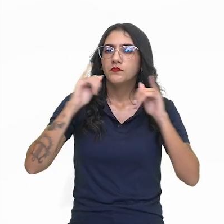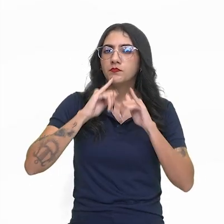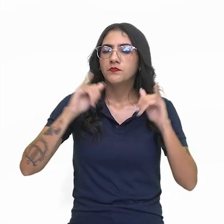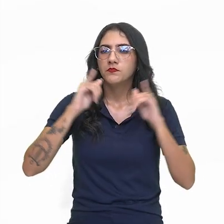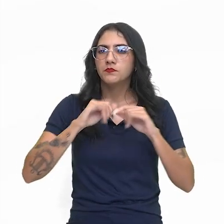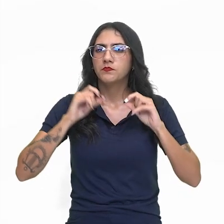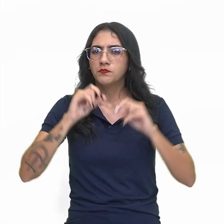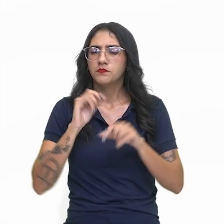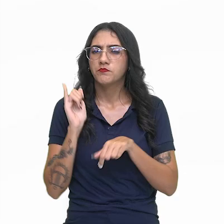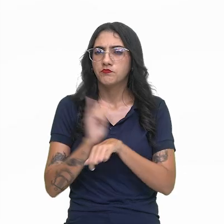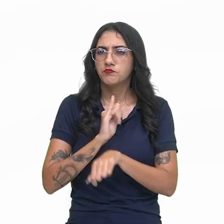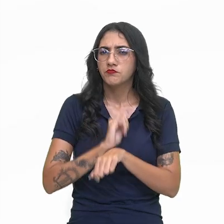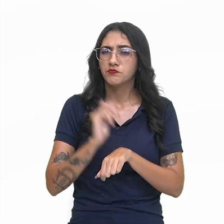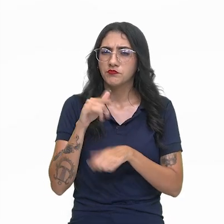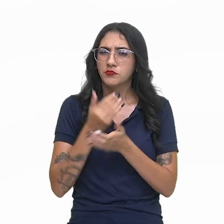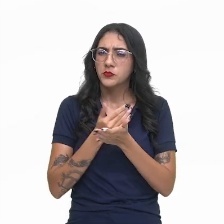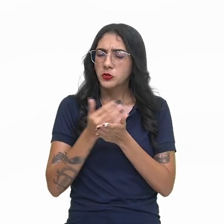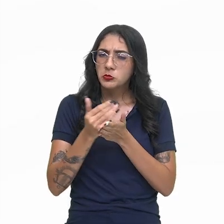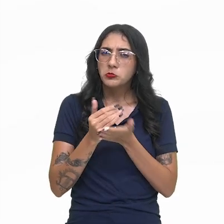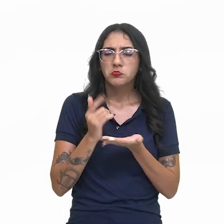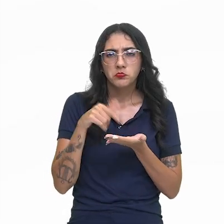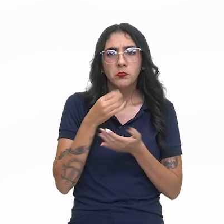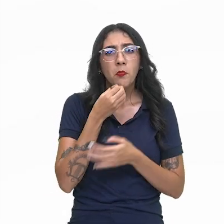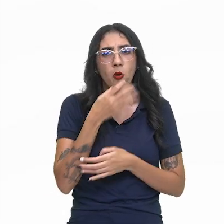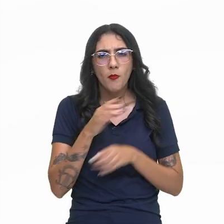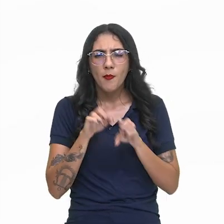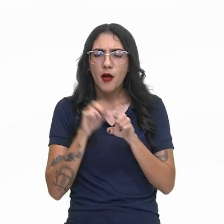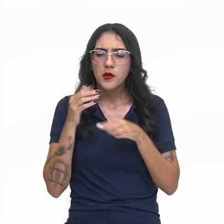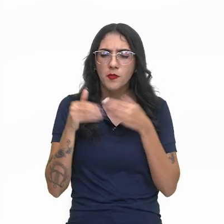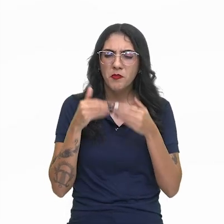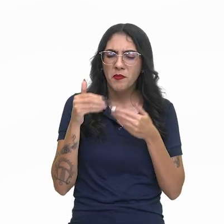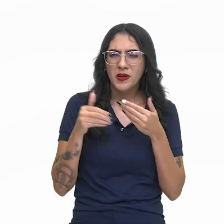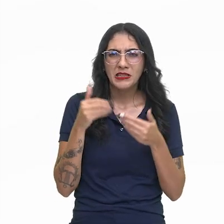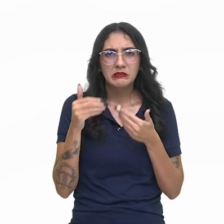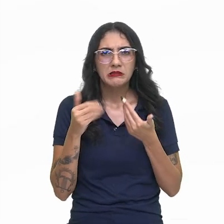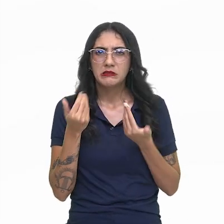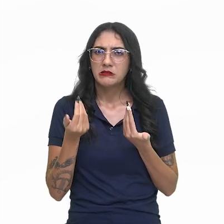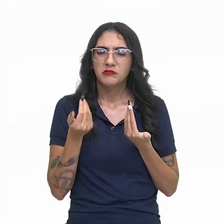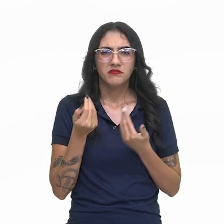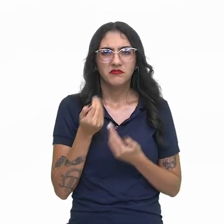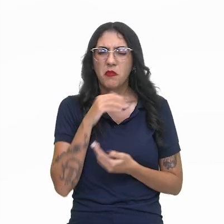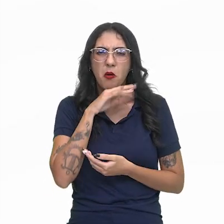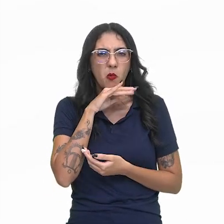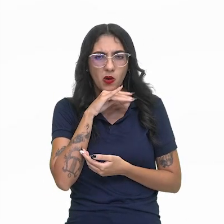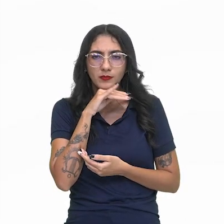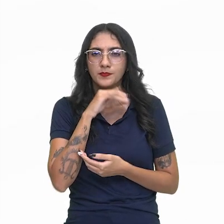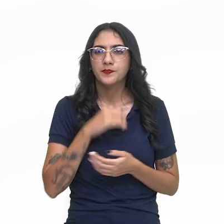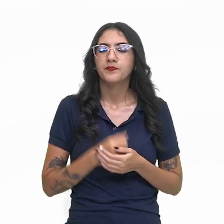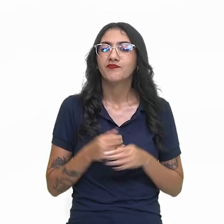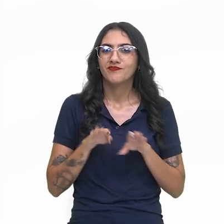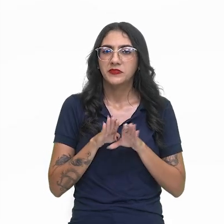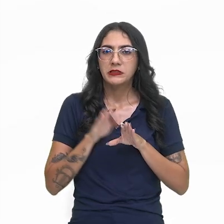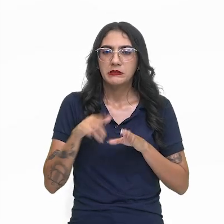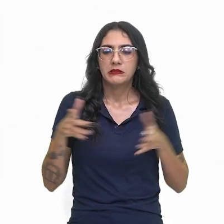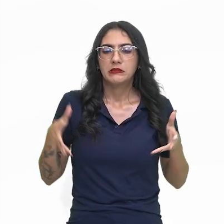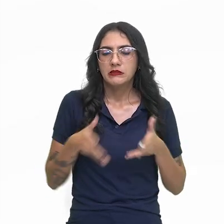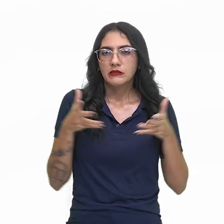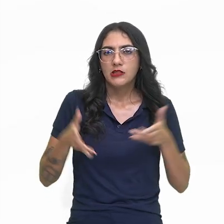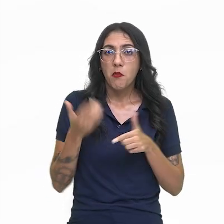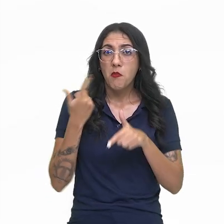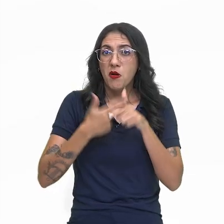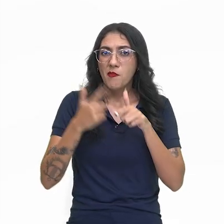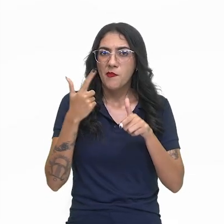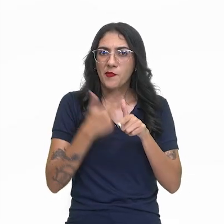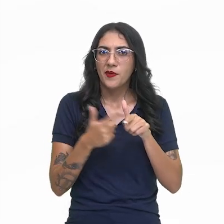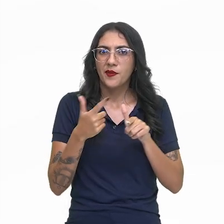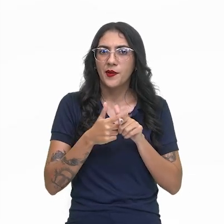que inicialmente teve sucesso, mas logo perdeu efeito e contribuiu para o agravamento da crise.